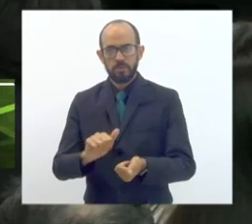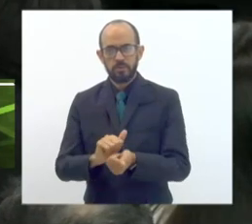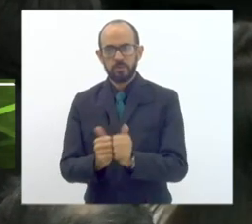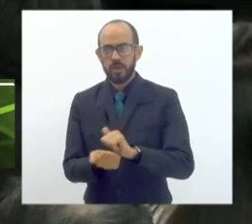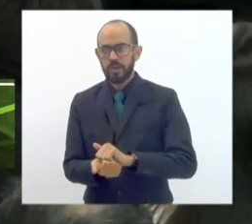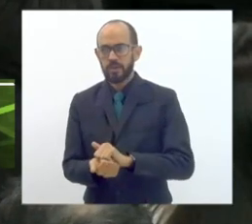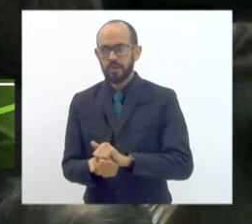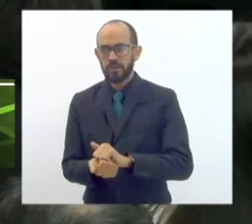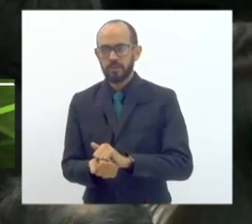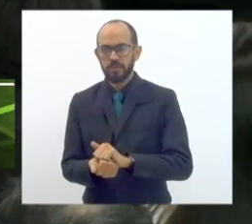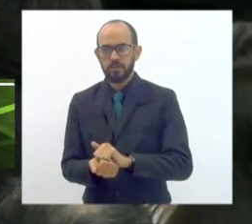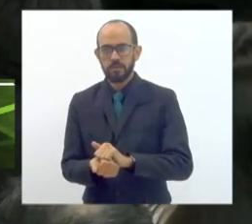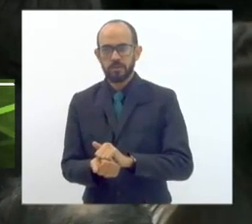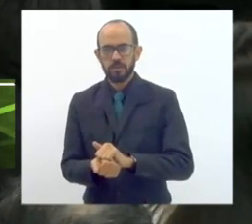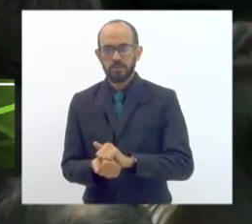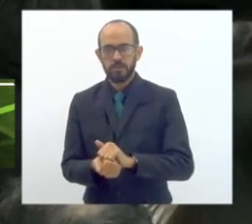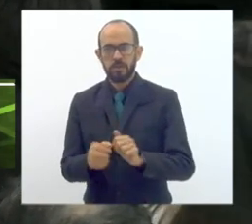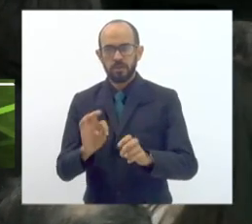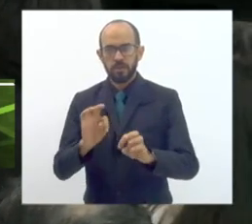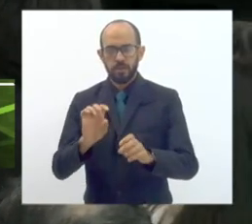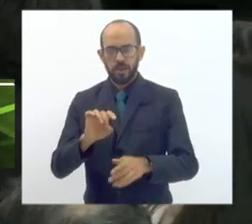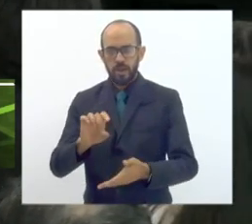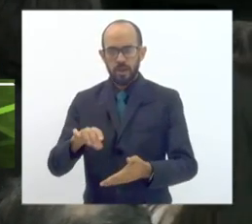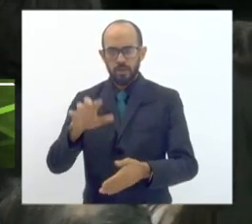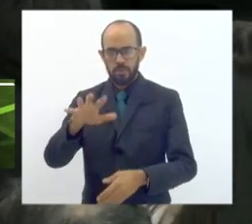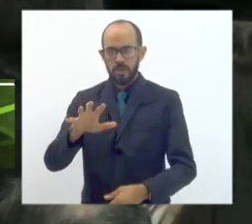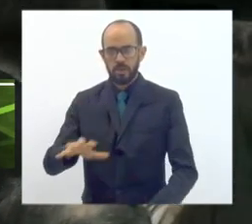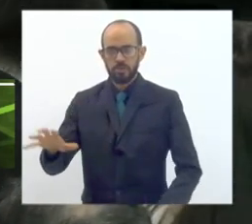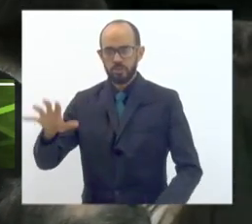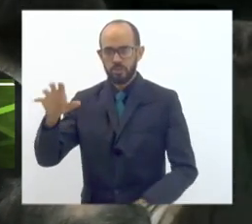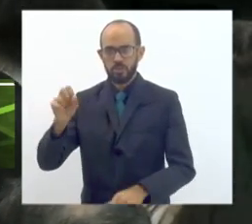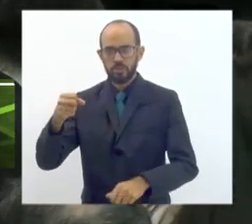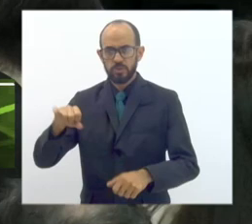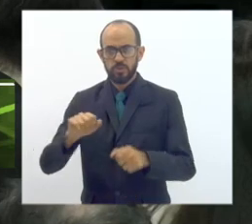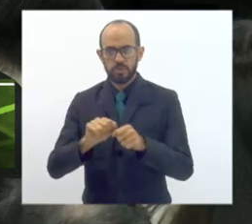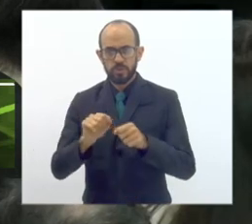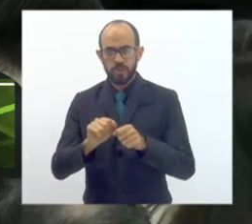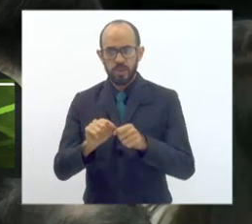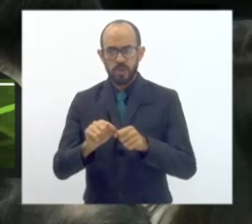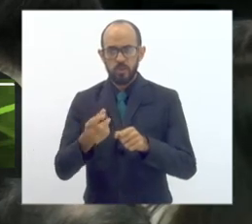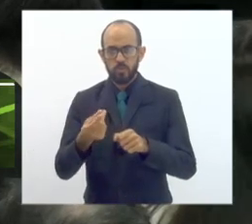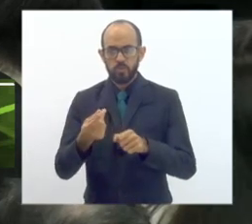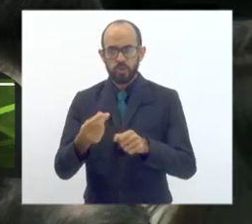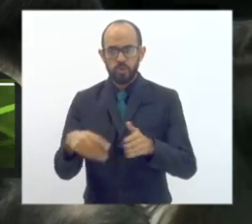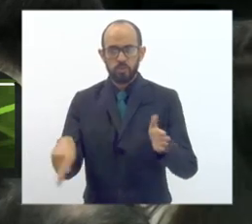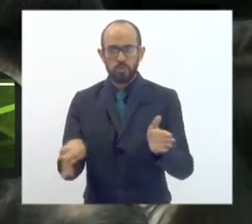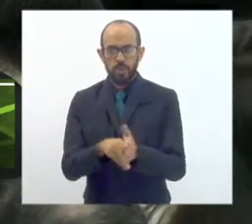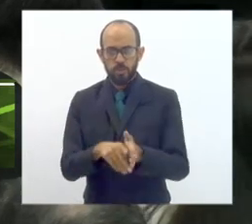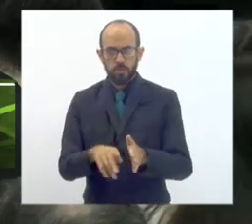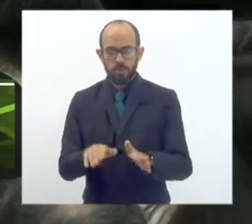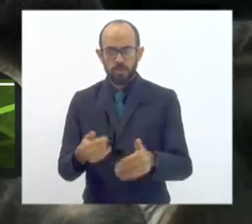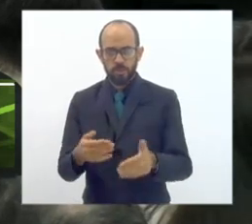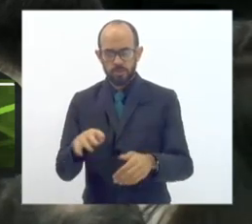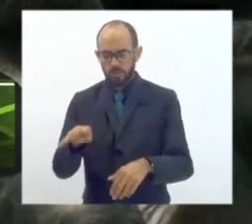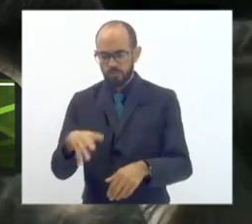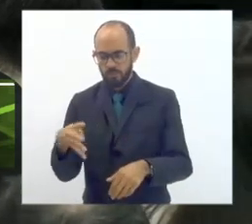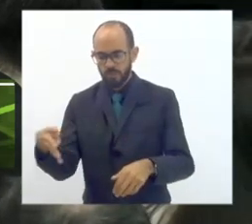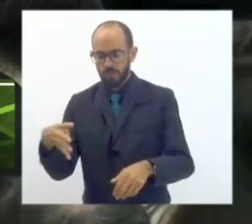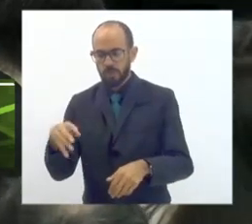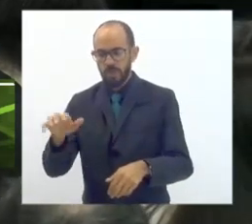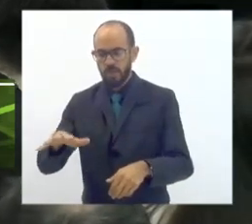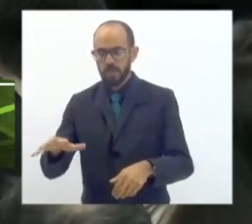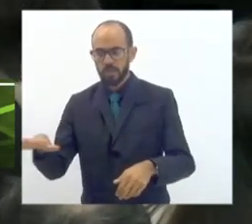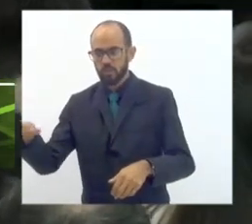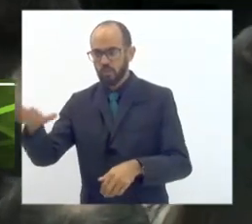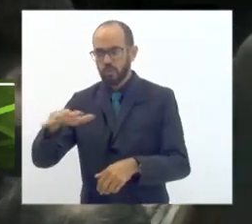em cada região, contanto que isso seja feito com recurso próprio. Então, a gente tem uma tabela regional,